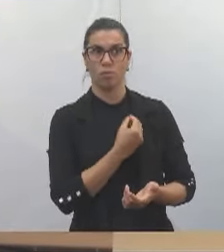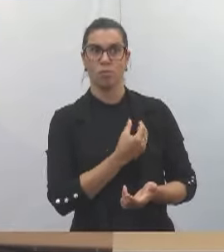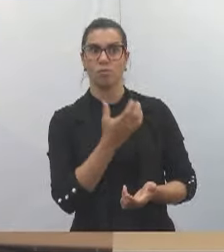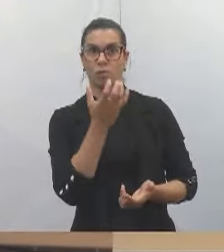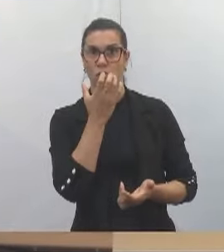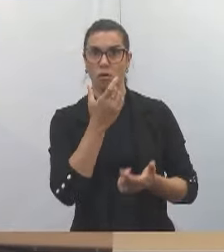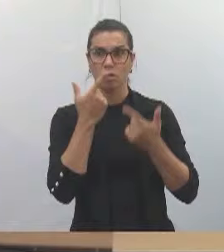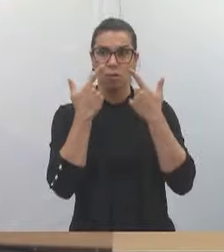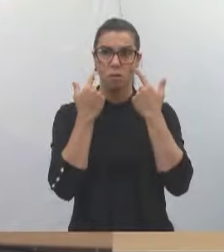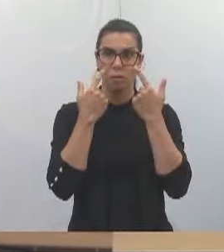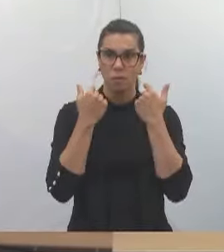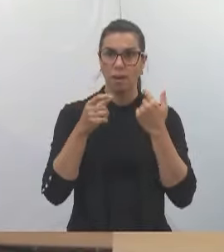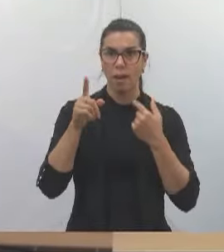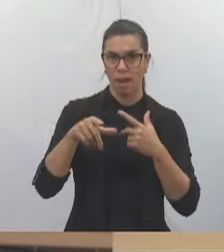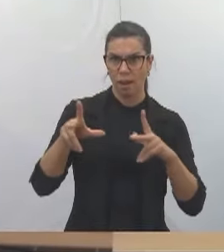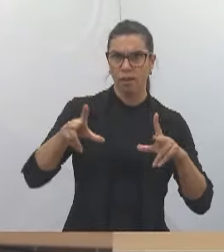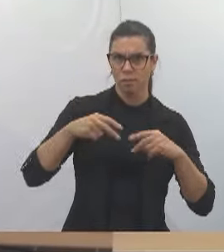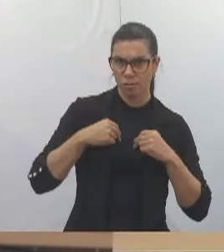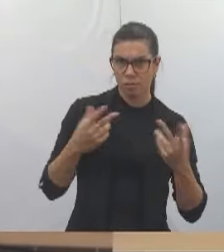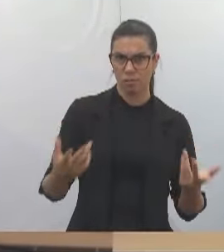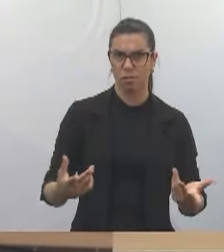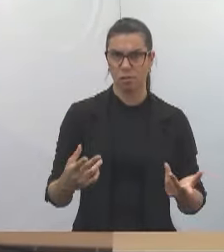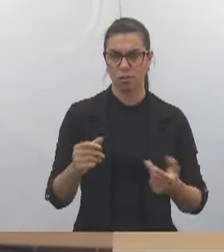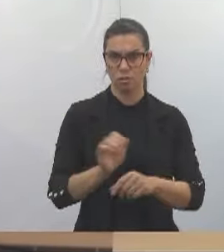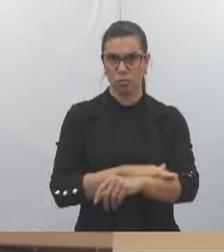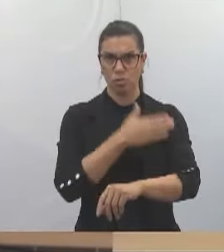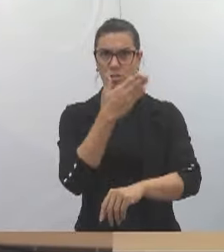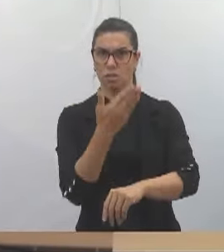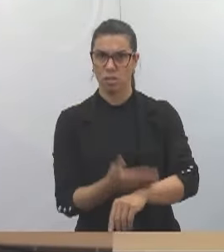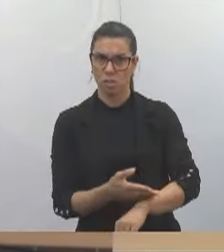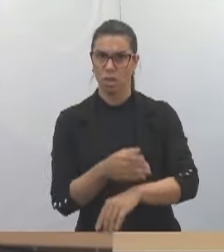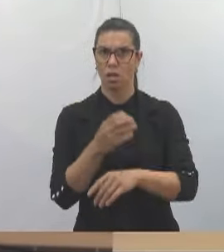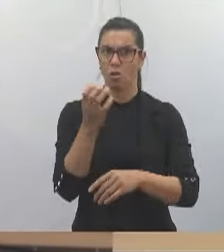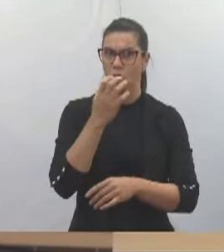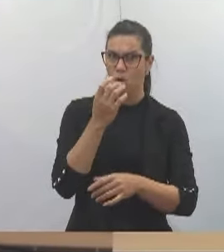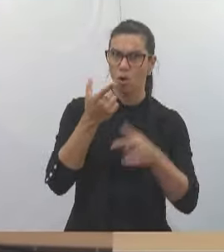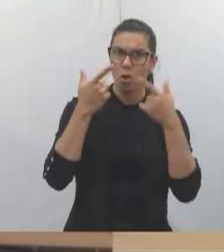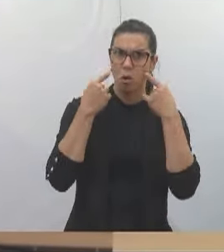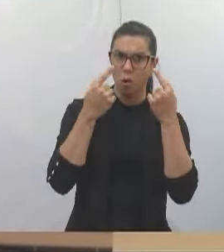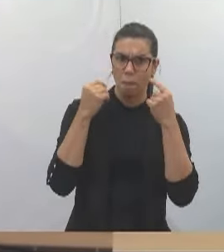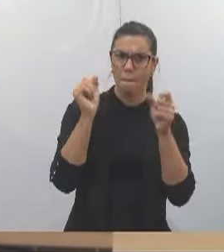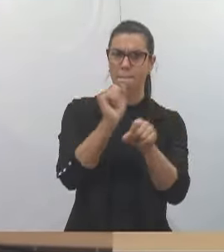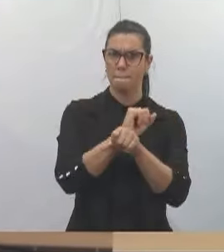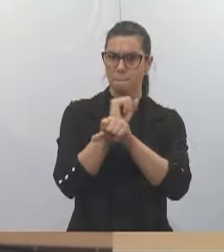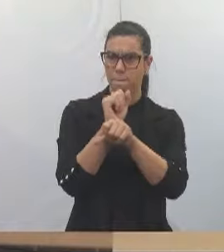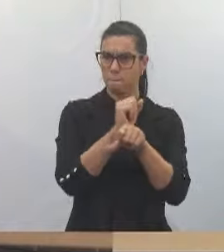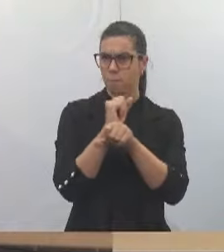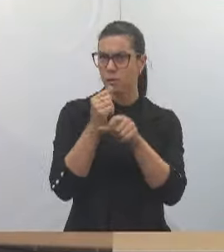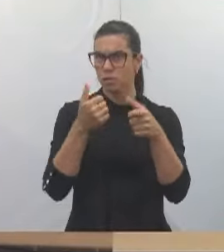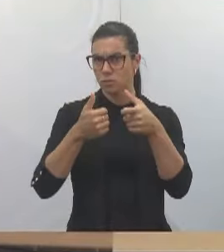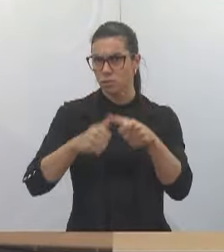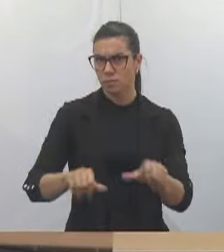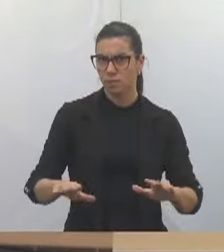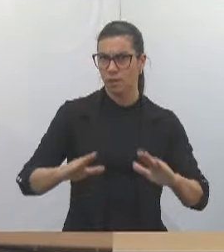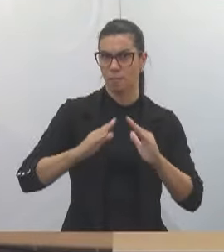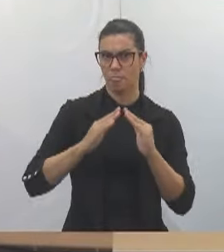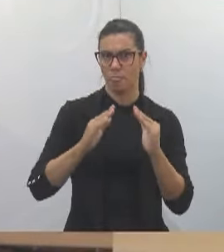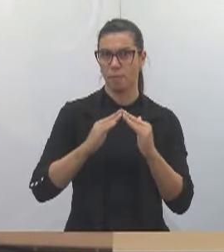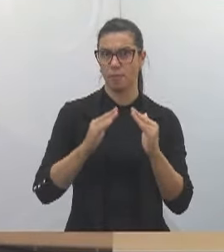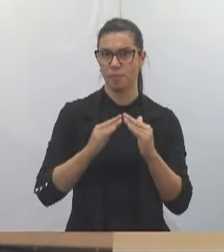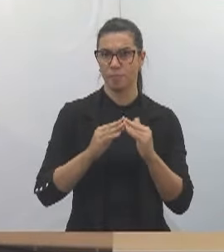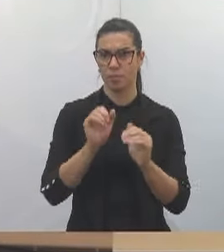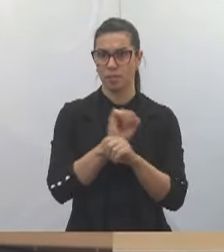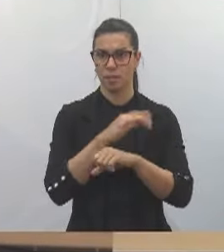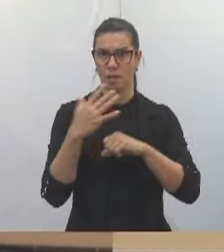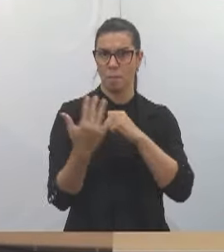animal viver numa sacada 24 horas por dia? Na pandemia, nós ficamos presos dentro de nossas casas e nós já